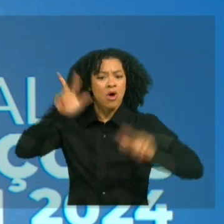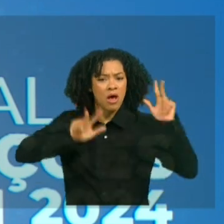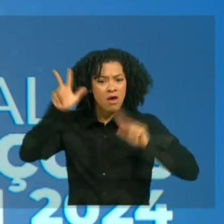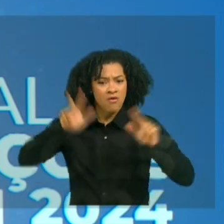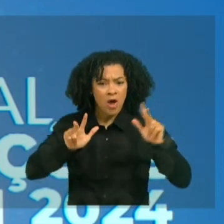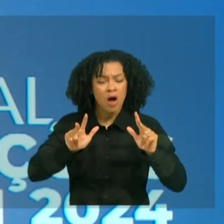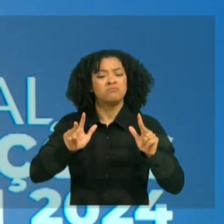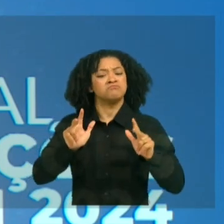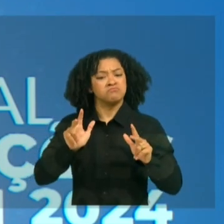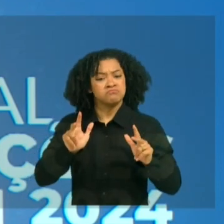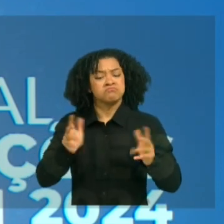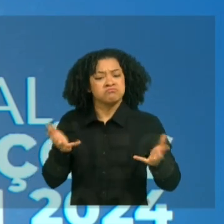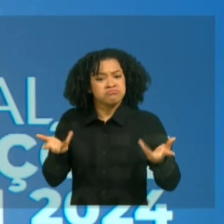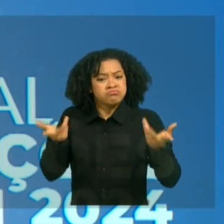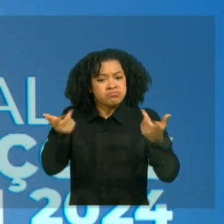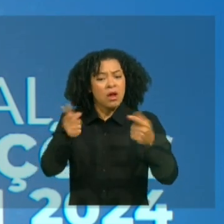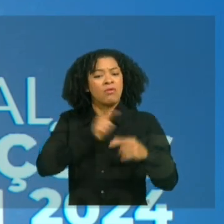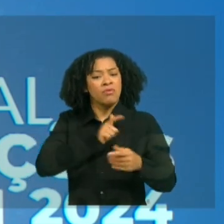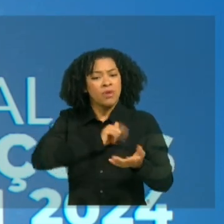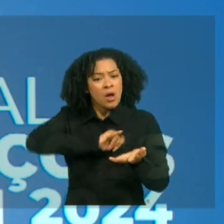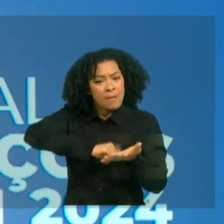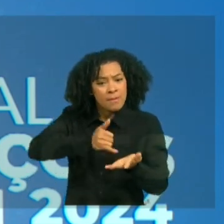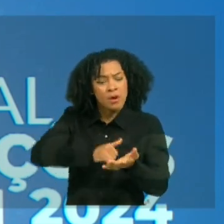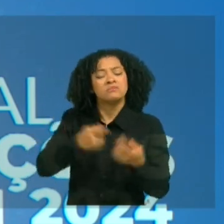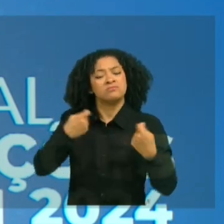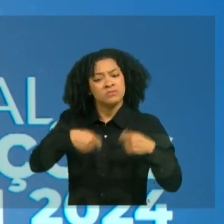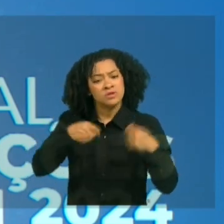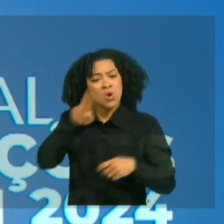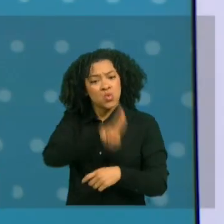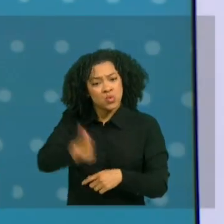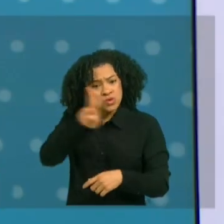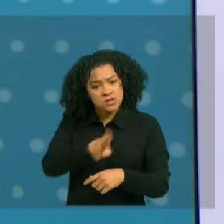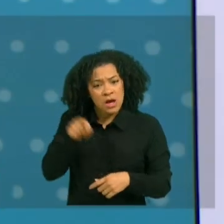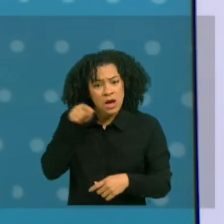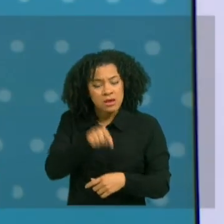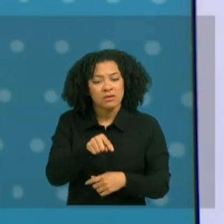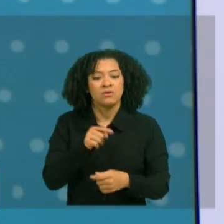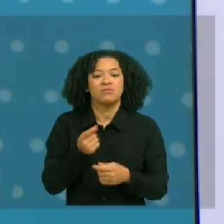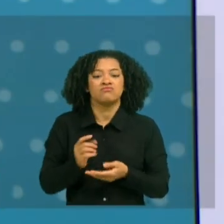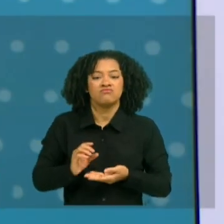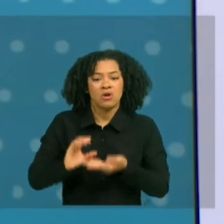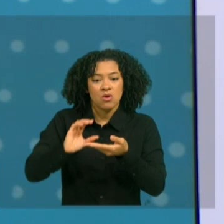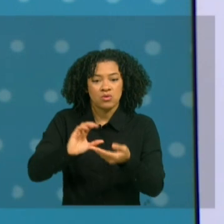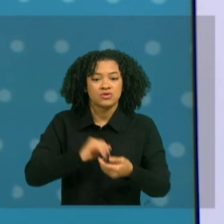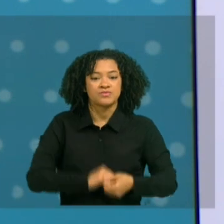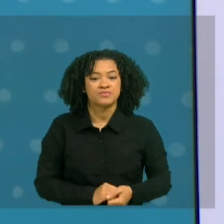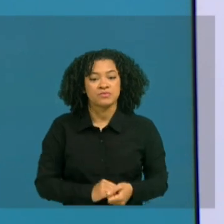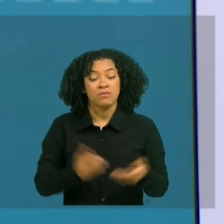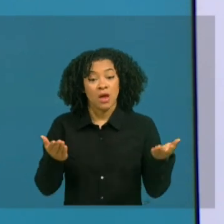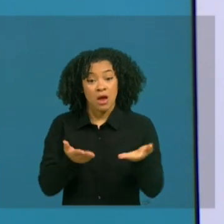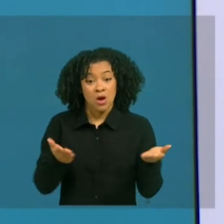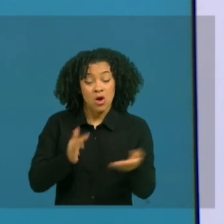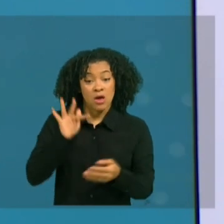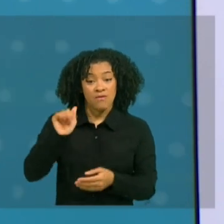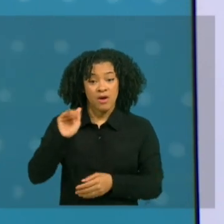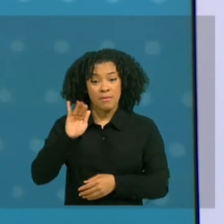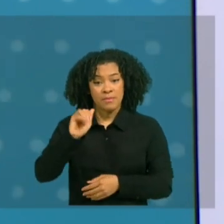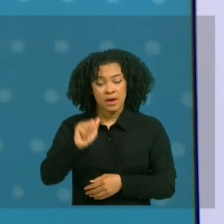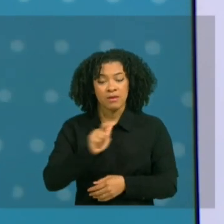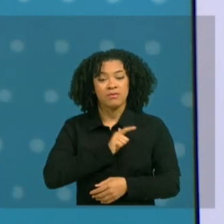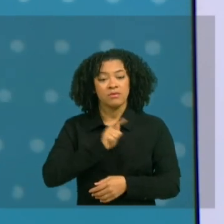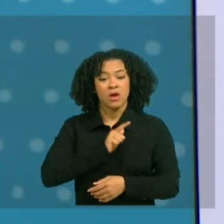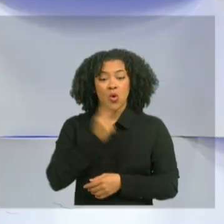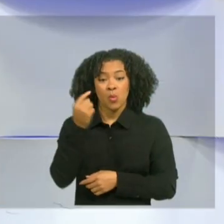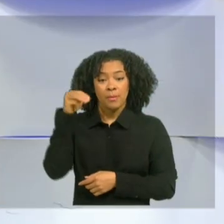impostos e precisamos usufruir de tudo isso também candidato Fábia re a senhora tem agora 1 minuto e 15 segundos para